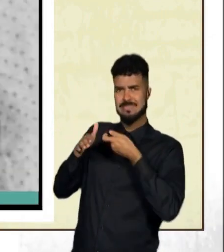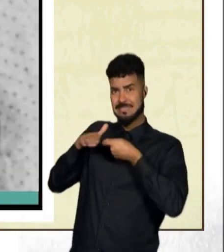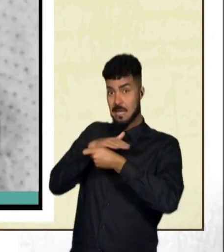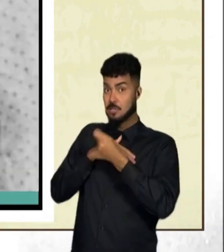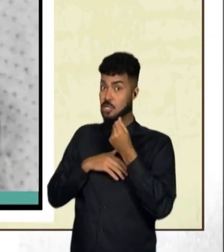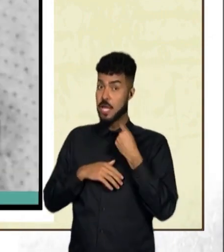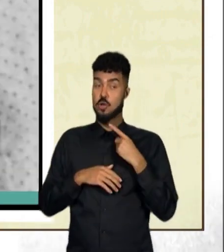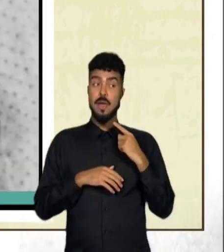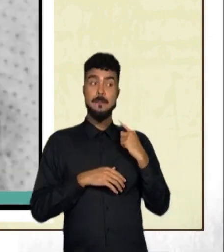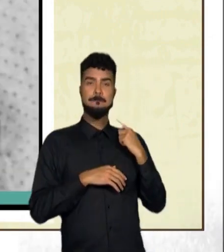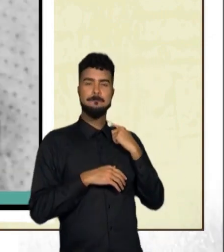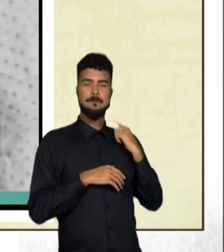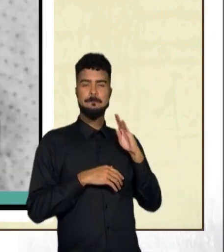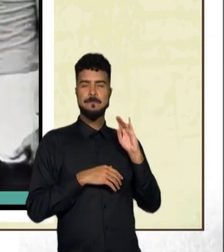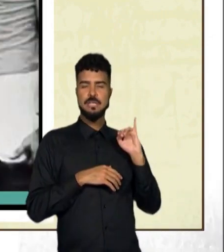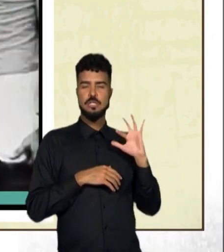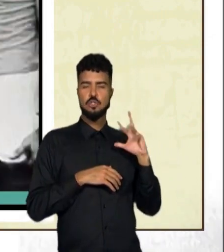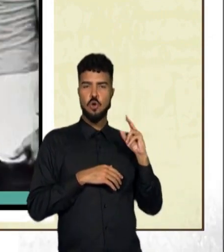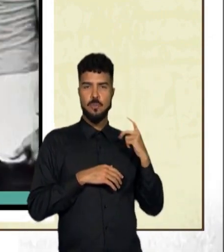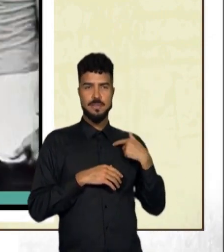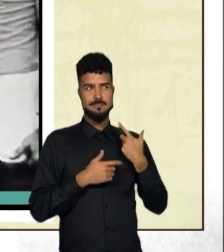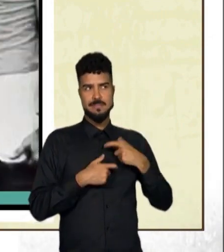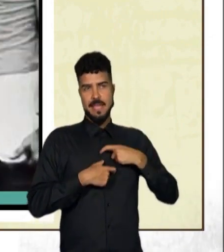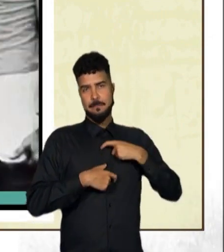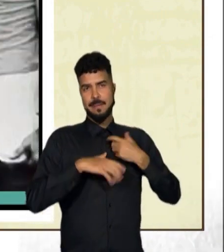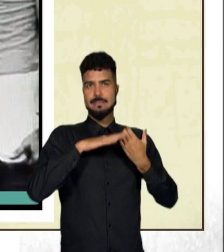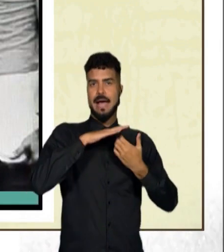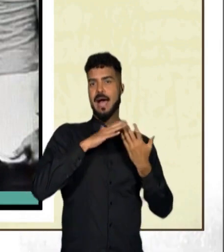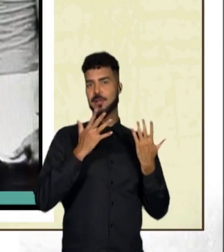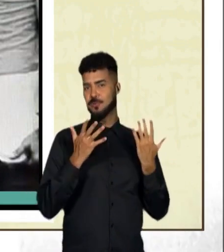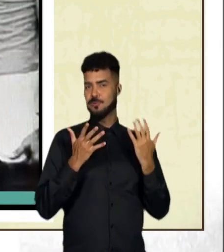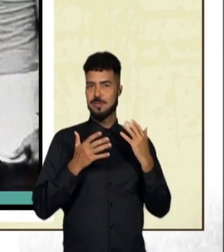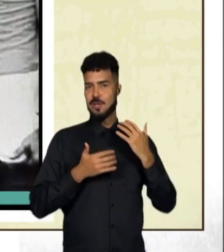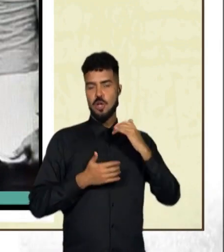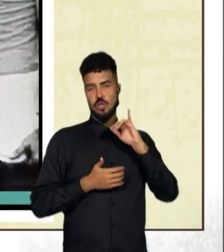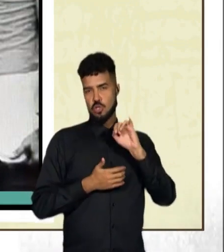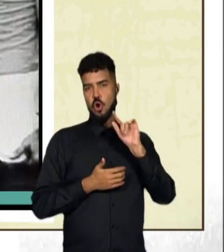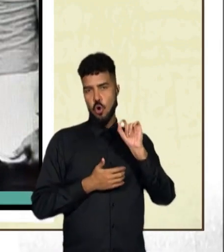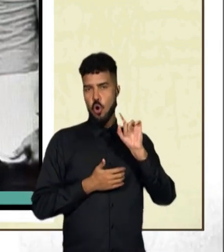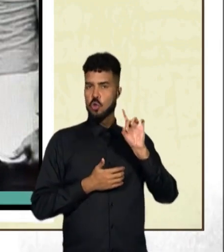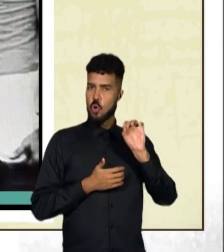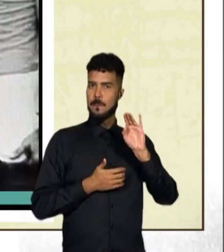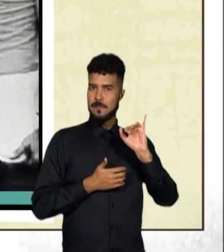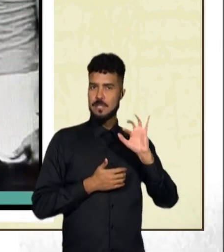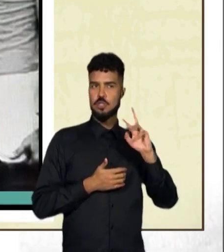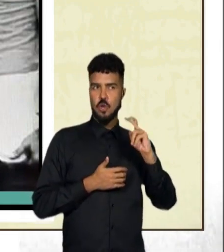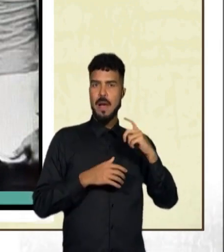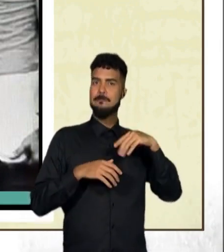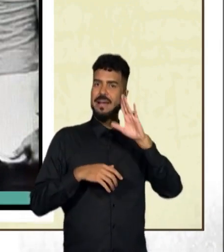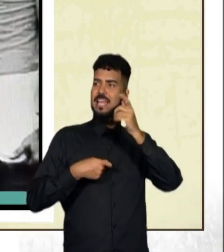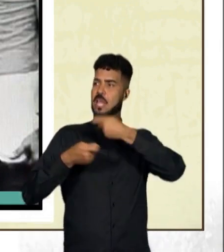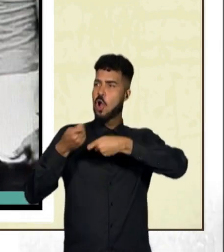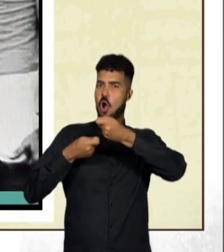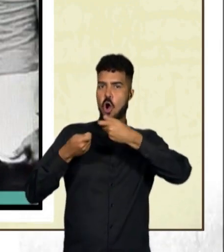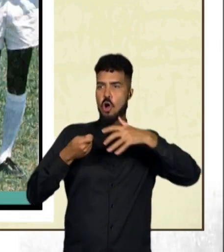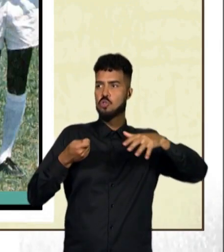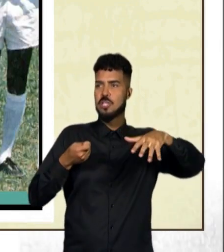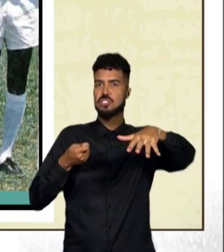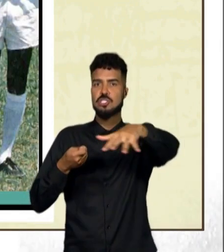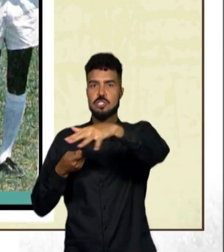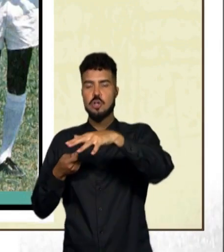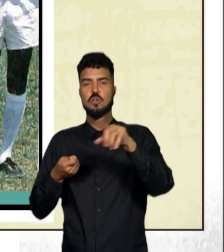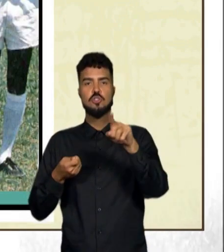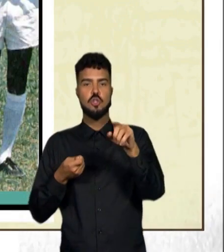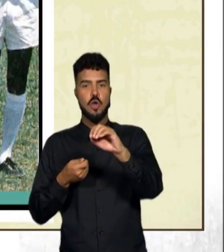jogo do bicho, né? Ele era um empresário de jogo do bicho, além de vários negócios que ele tinha na região, na Zona Oeste.